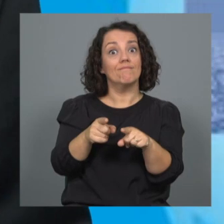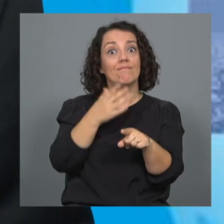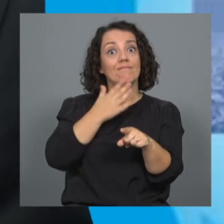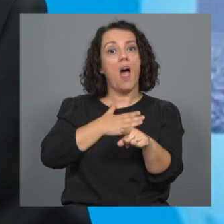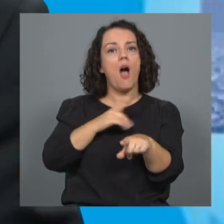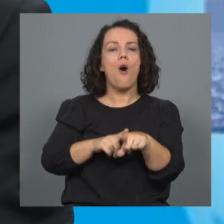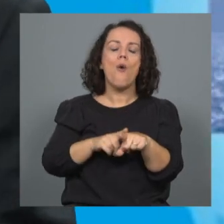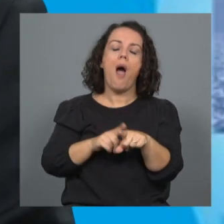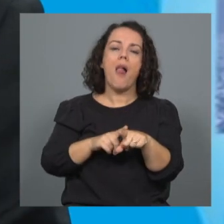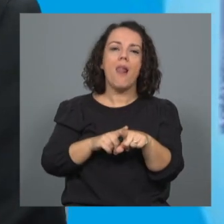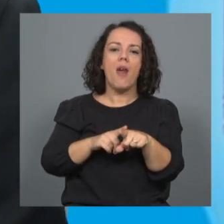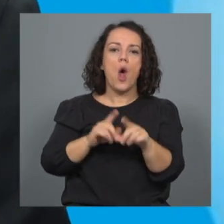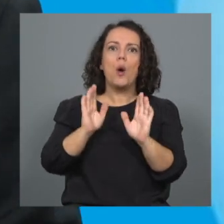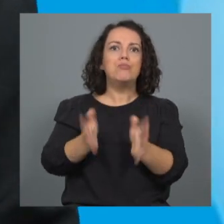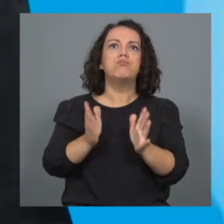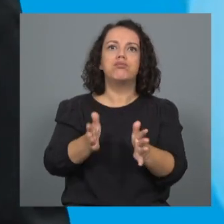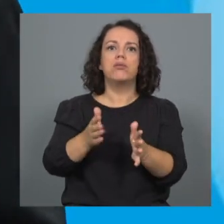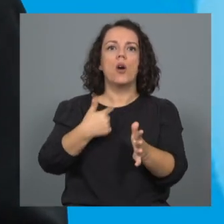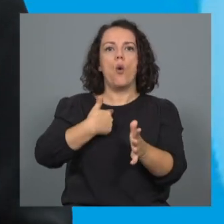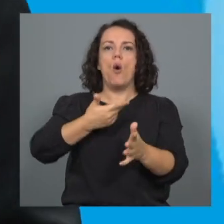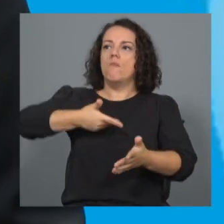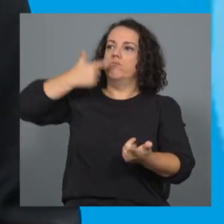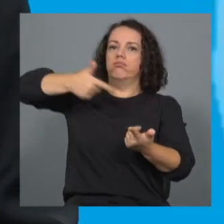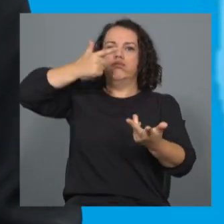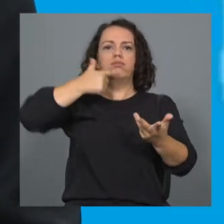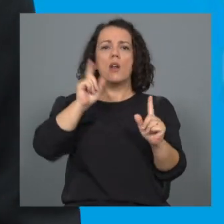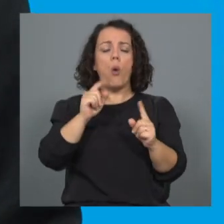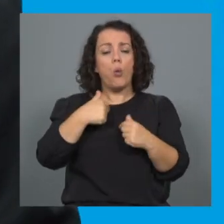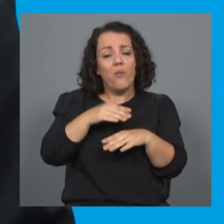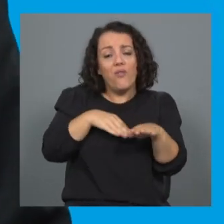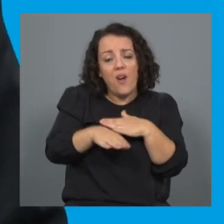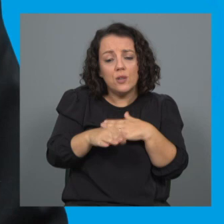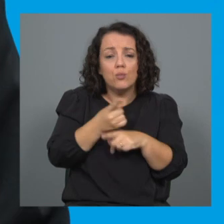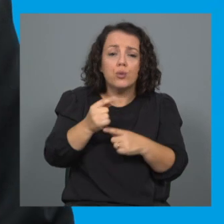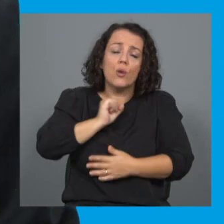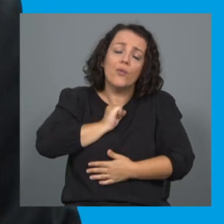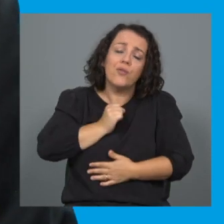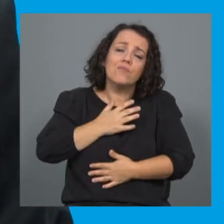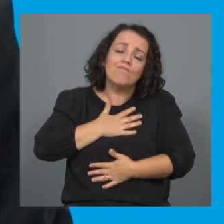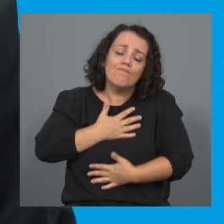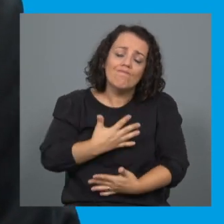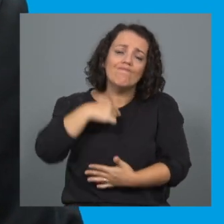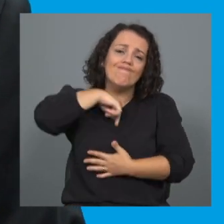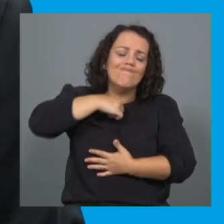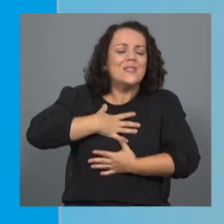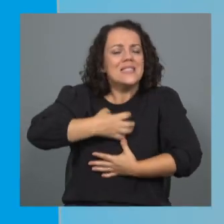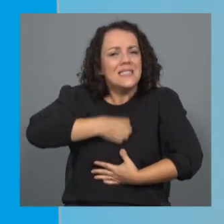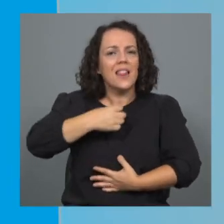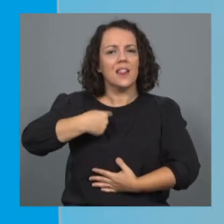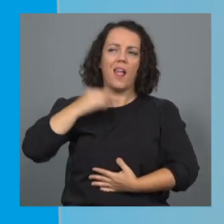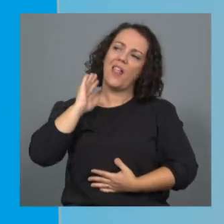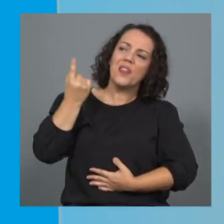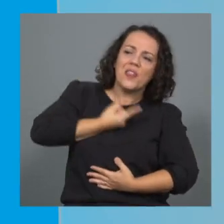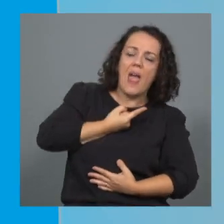muitas vezes não precisa de ser em grandes paragonas, é isto. Eu faço isto porque eu sinto que é este o meu dever, enquanto cristão. Claro. A